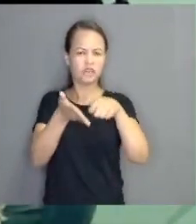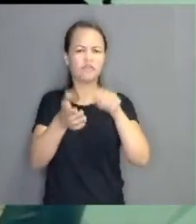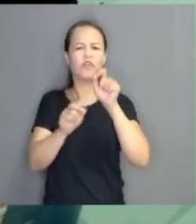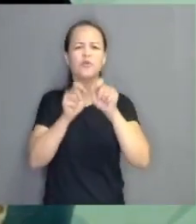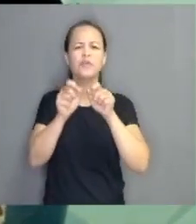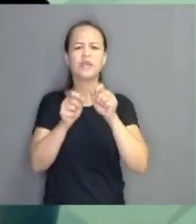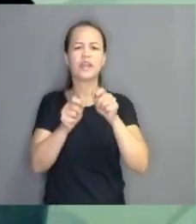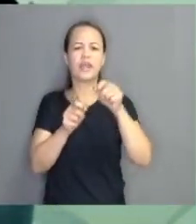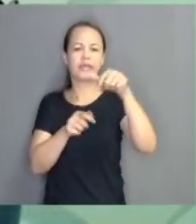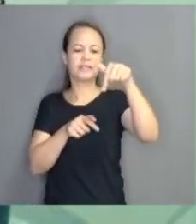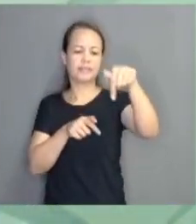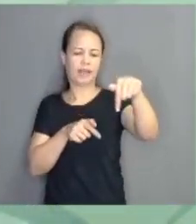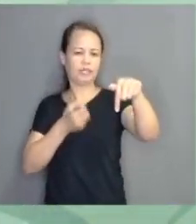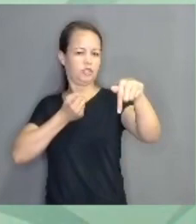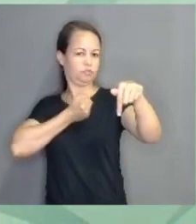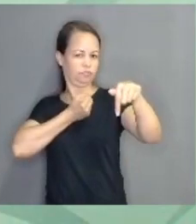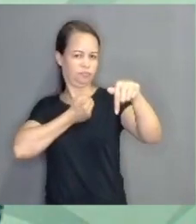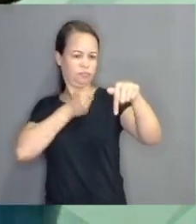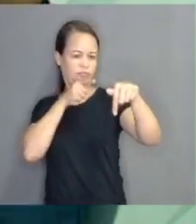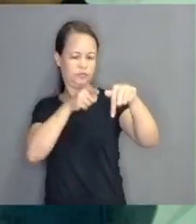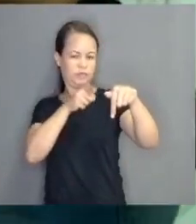não posso usar letras.